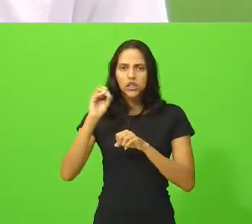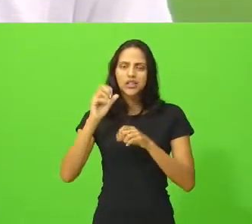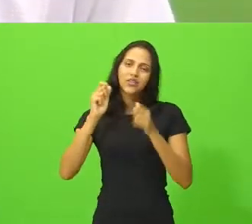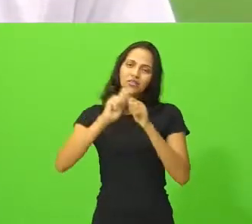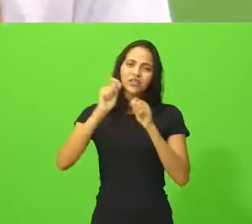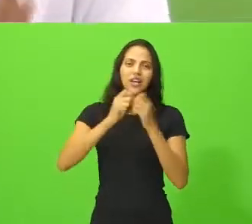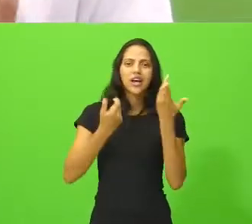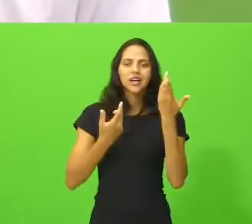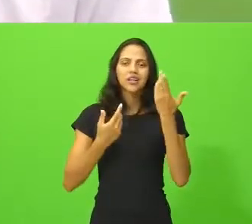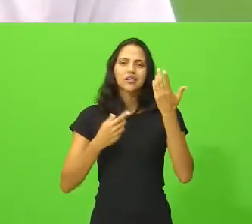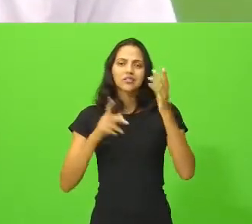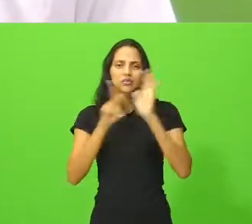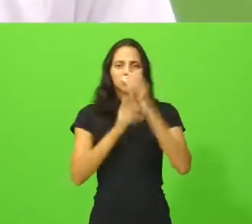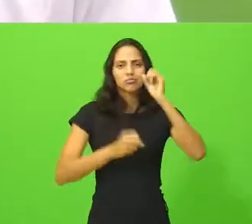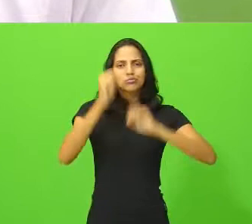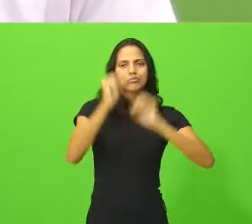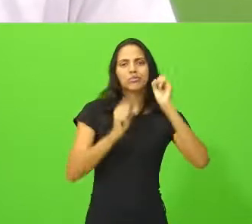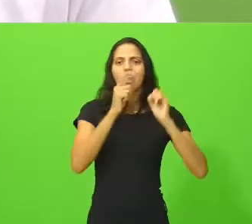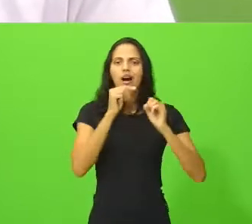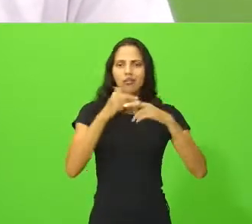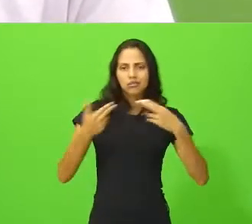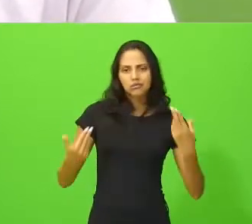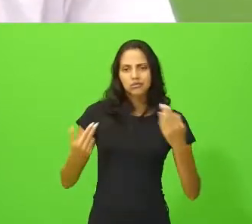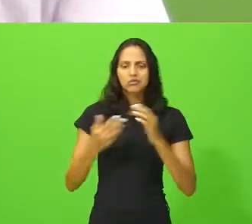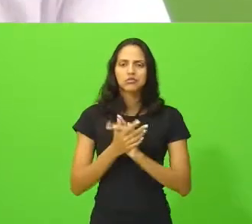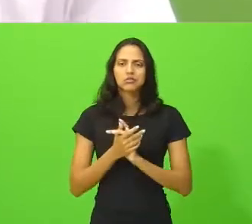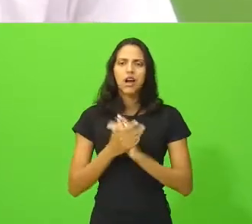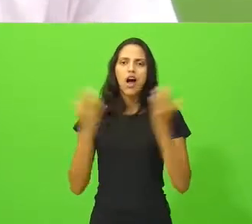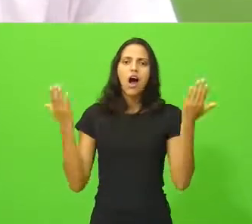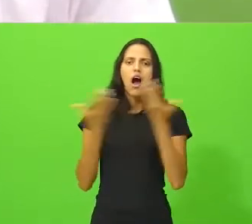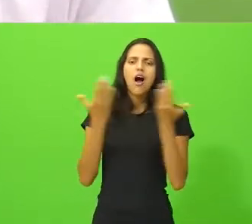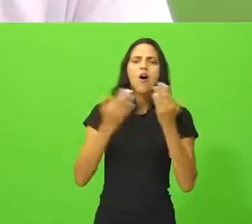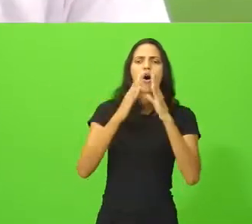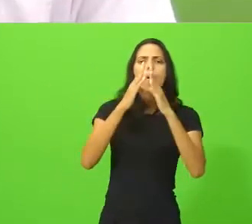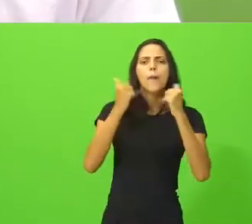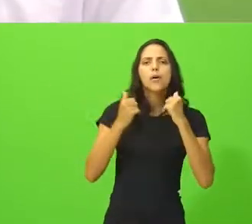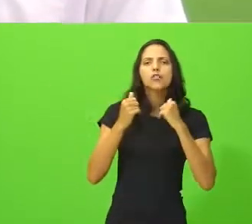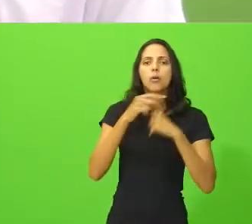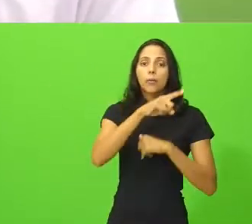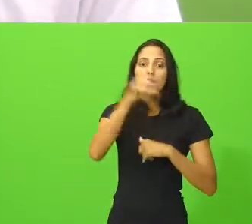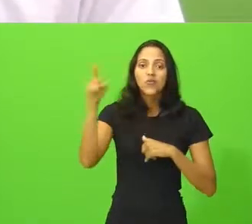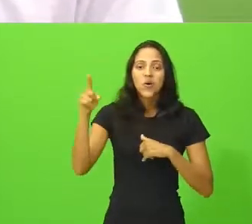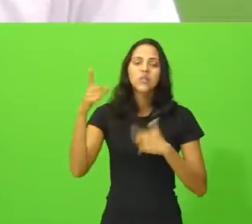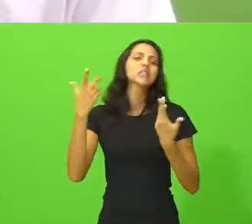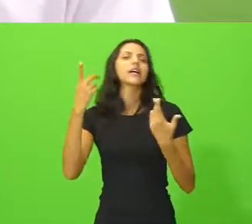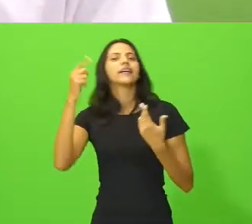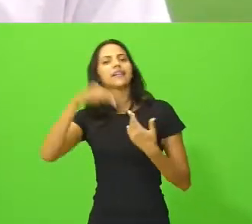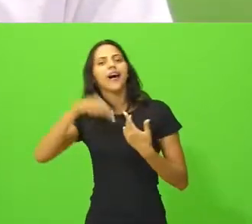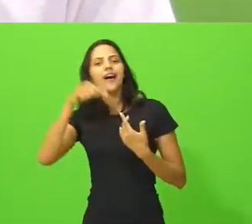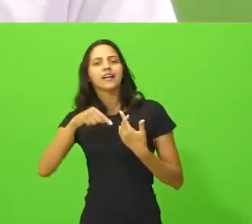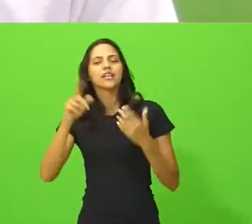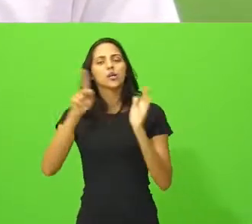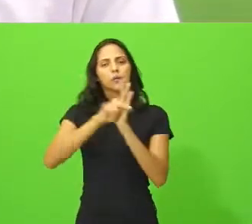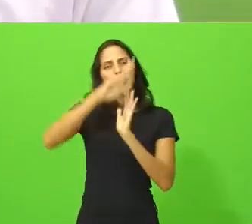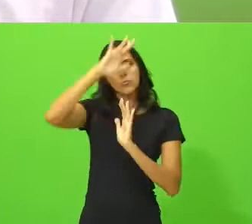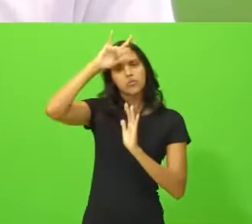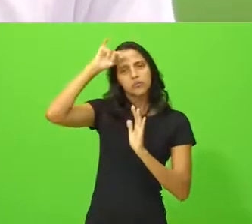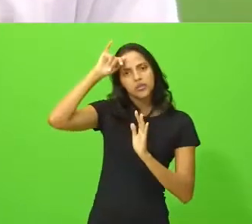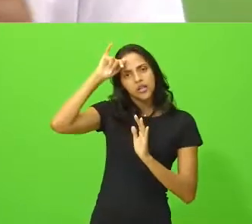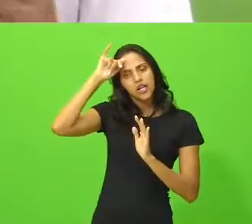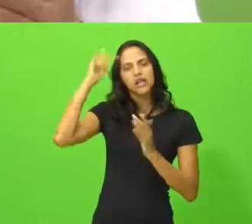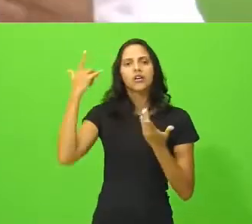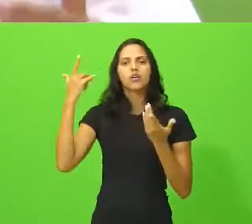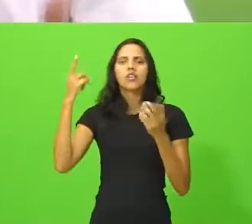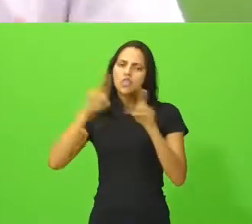construída. Nesse momento, então, eu pediria a vocês das comunidades ou aqui da própria